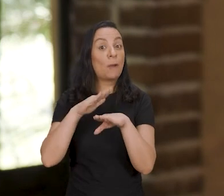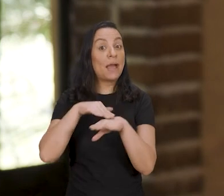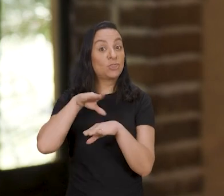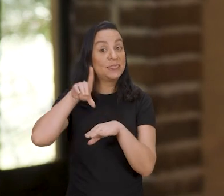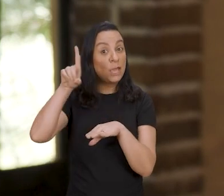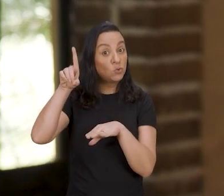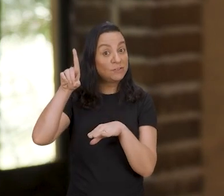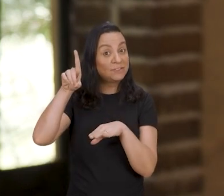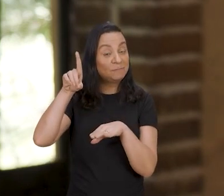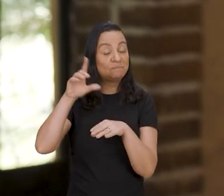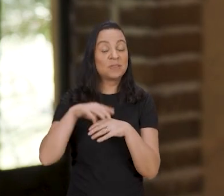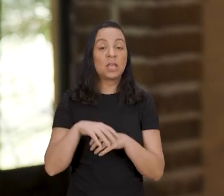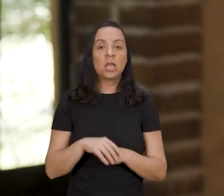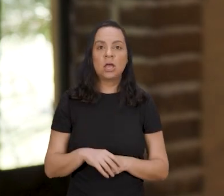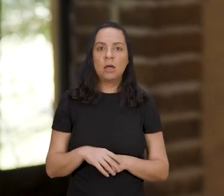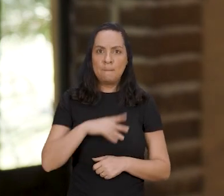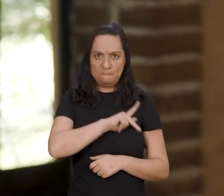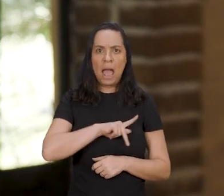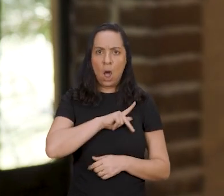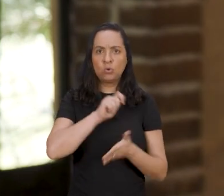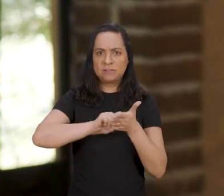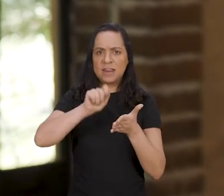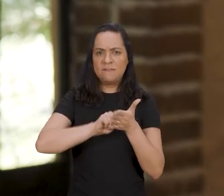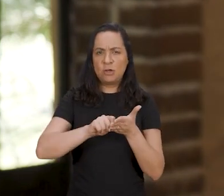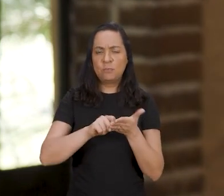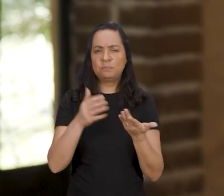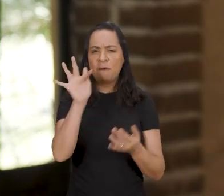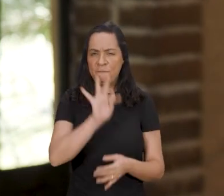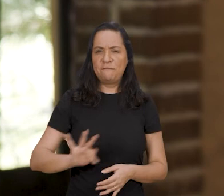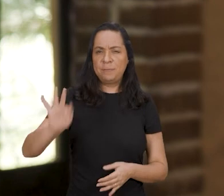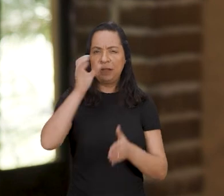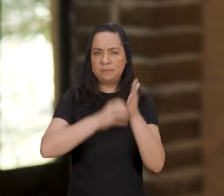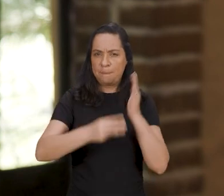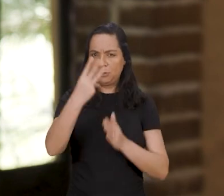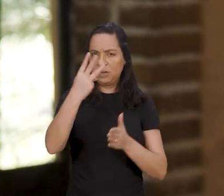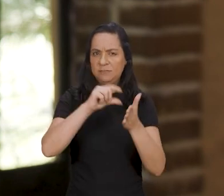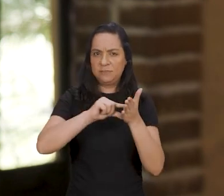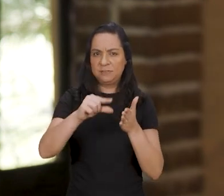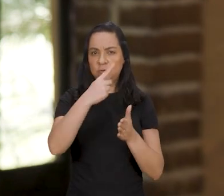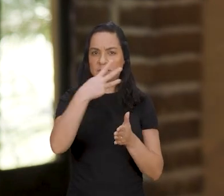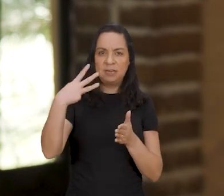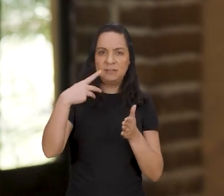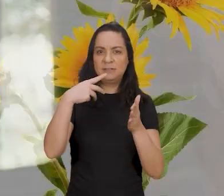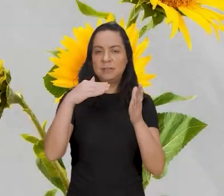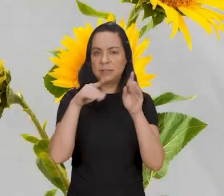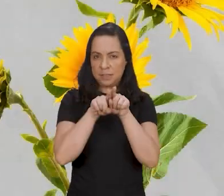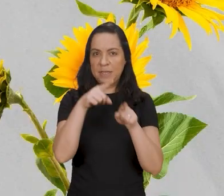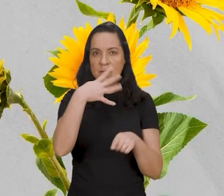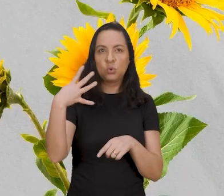cristão. Não é à toa que um dia o apóstolo Paulo escreveu em Filipenses capítulo 3, versículos 13 a